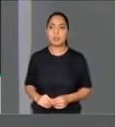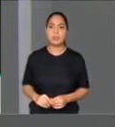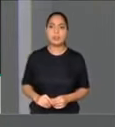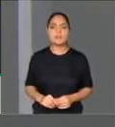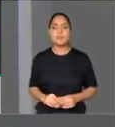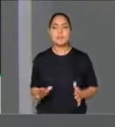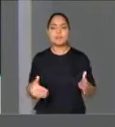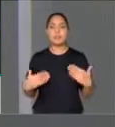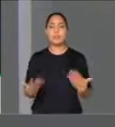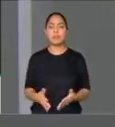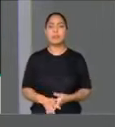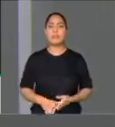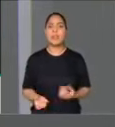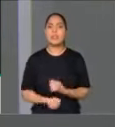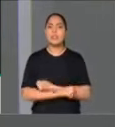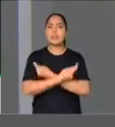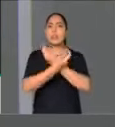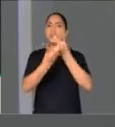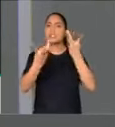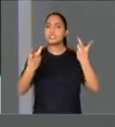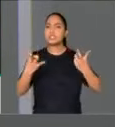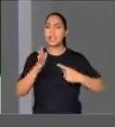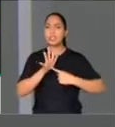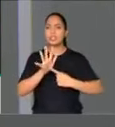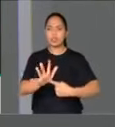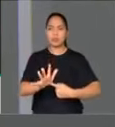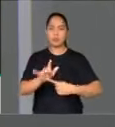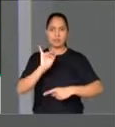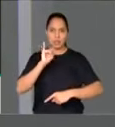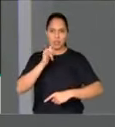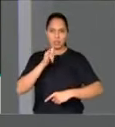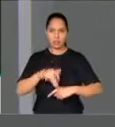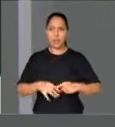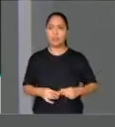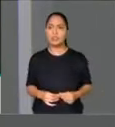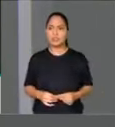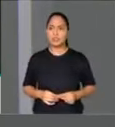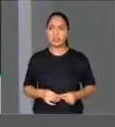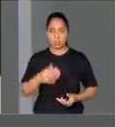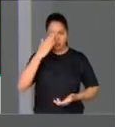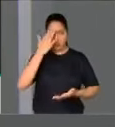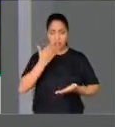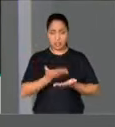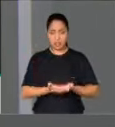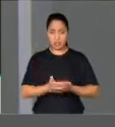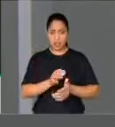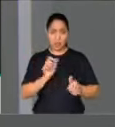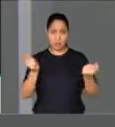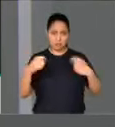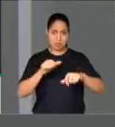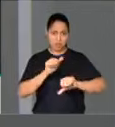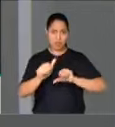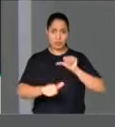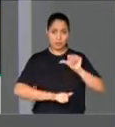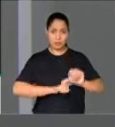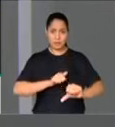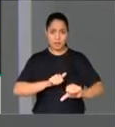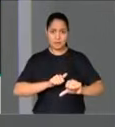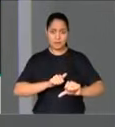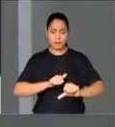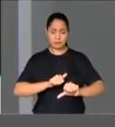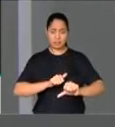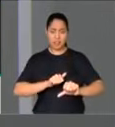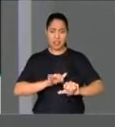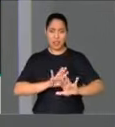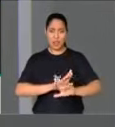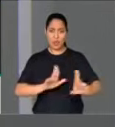Bom, esses números que eu apresentei para vocês agora, eu acredito que possam ser modificados com uma